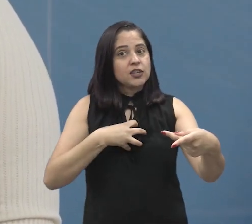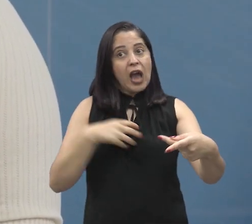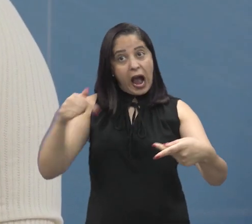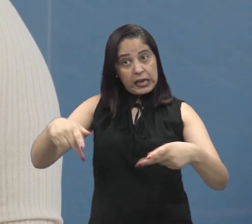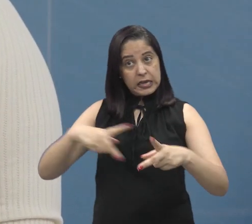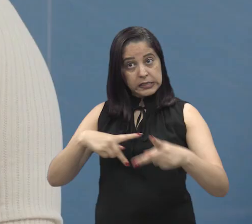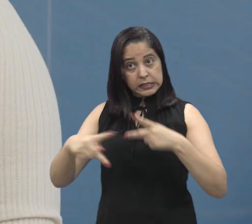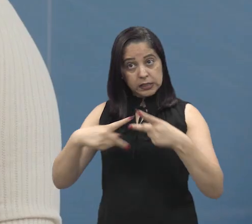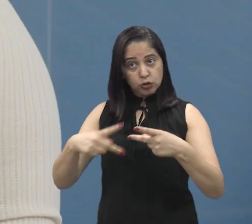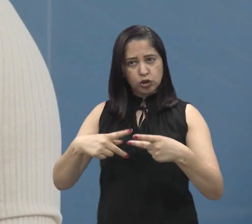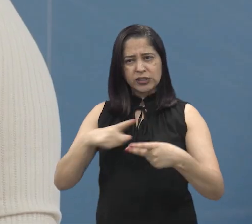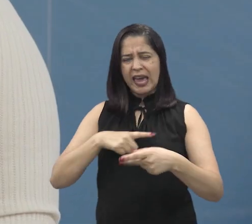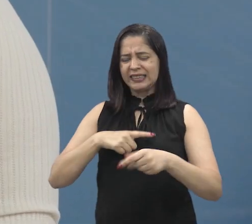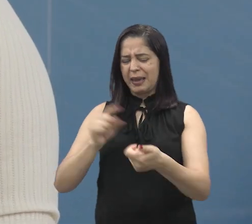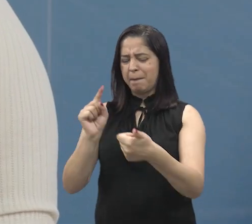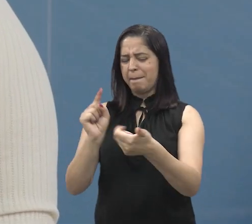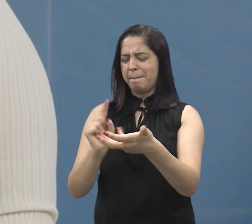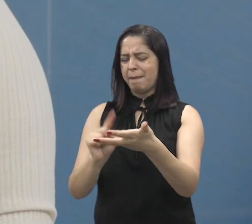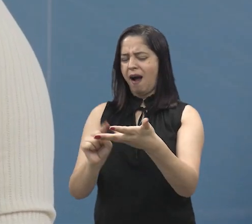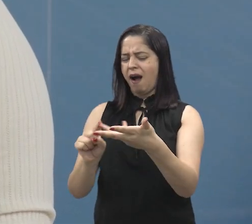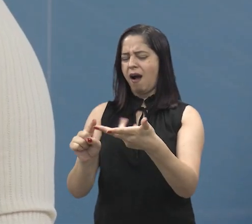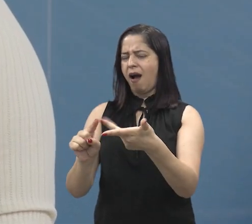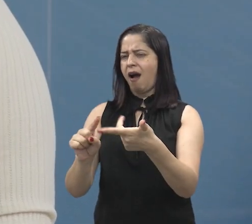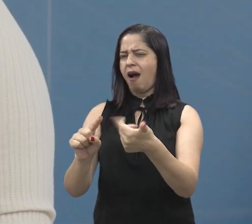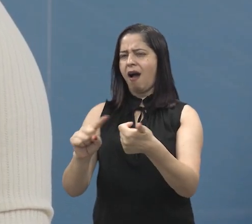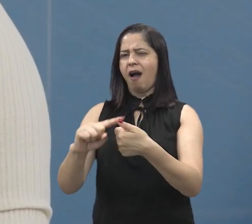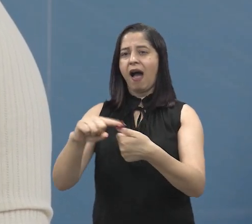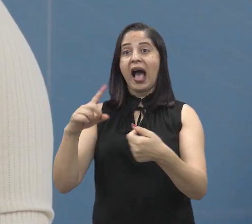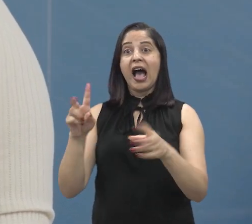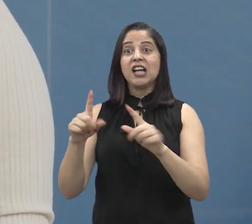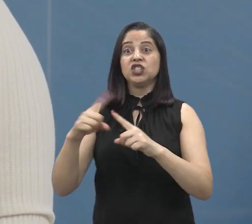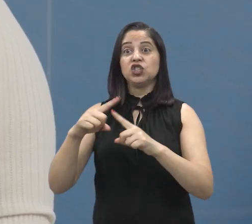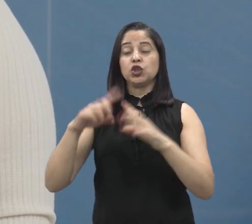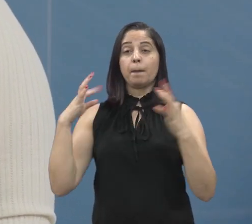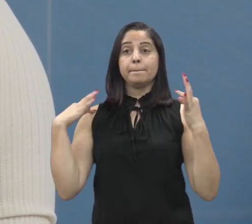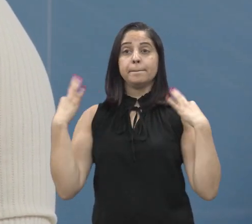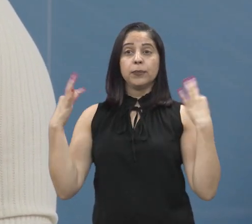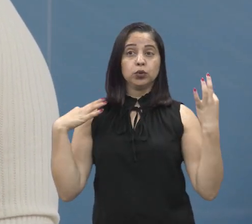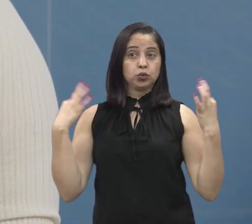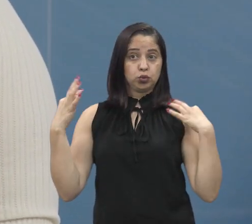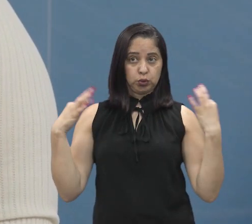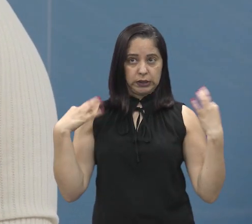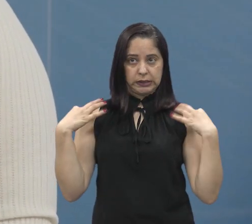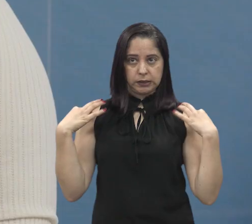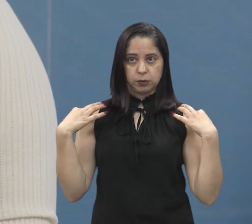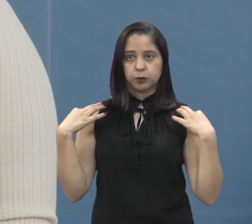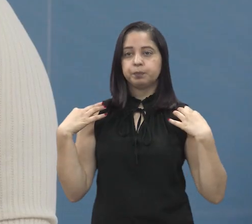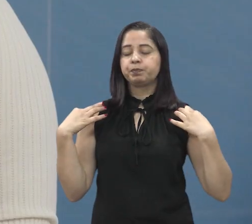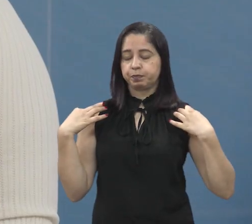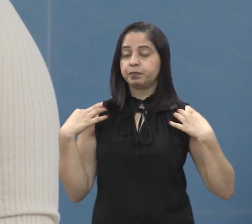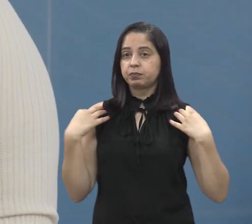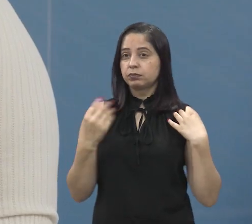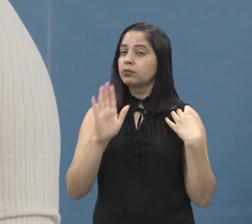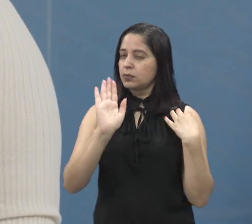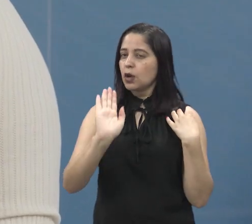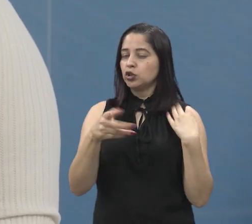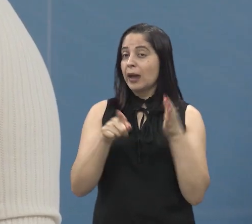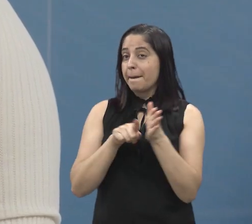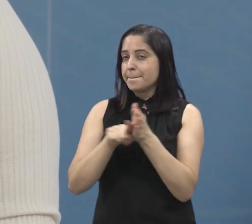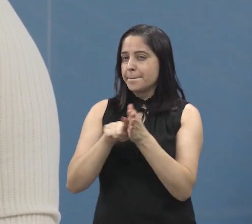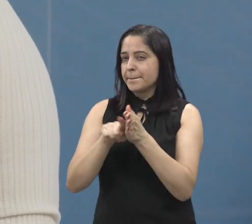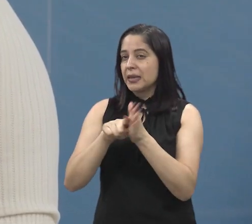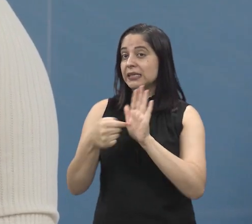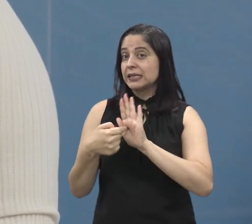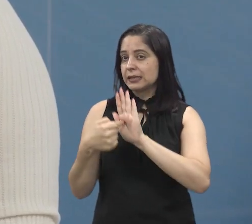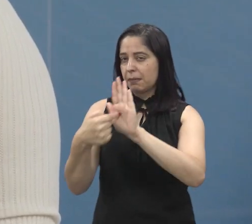de experiências. Os turistas, os visitantes, eles querem obter experiências desses locais que eles